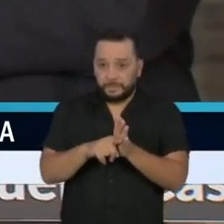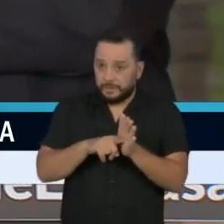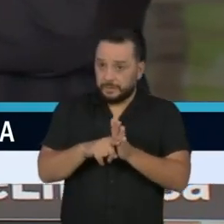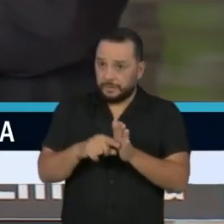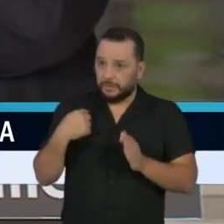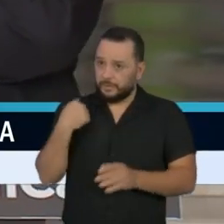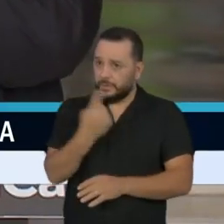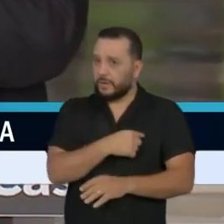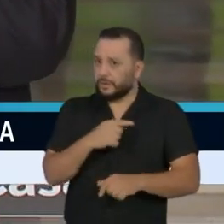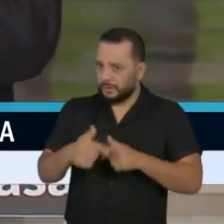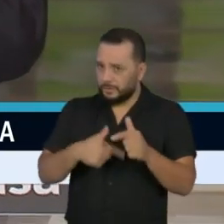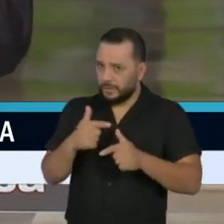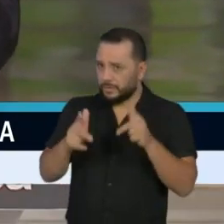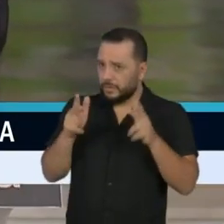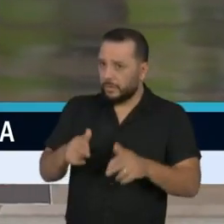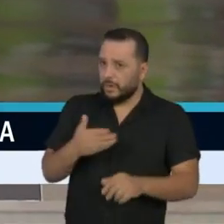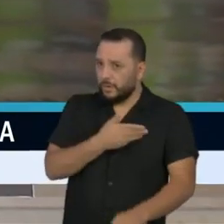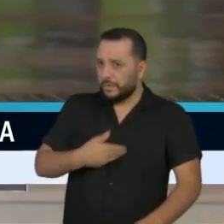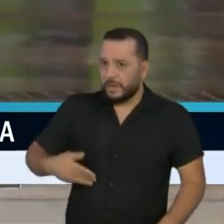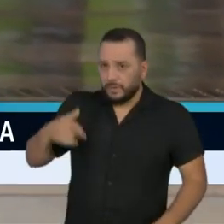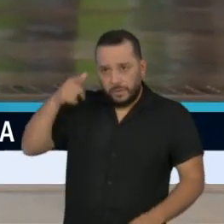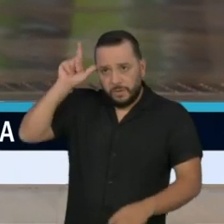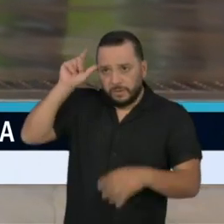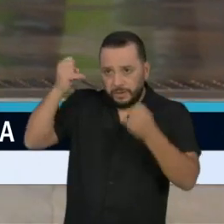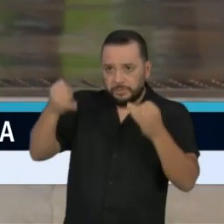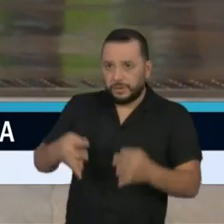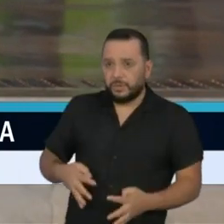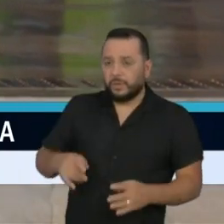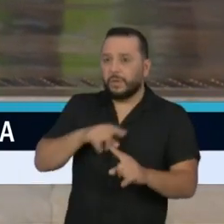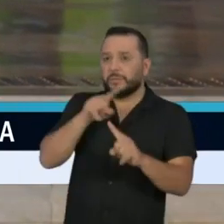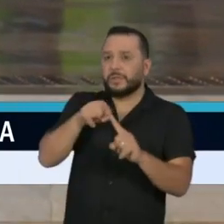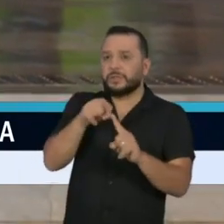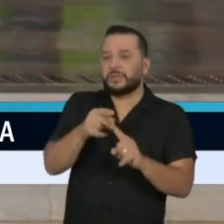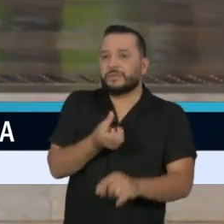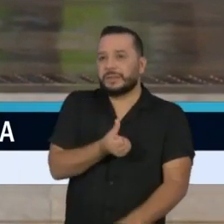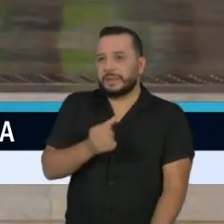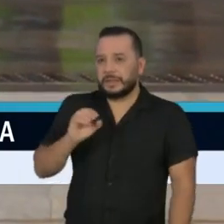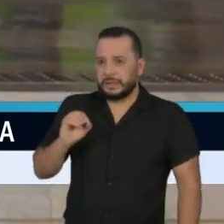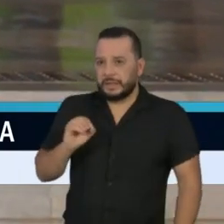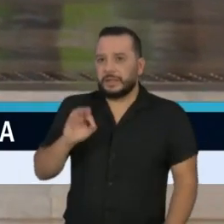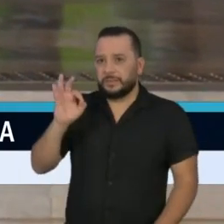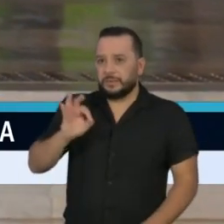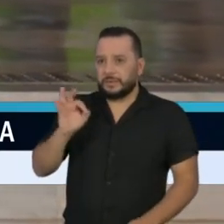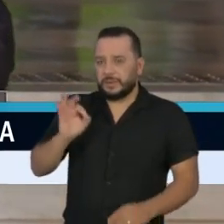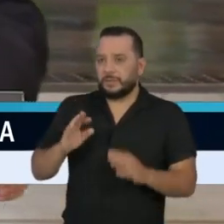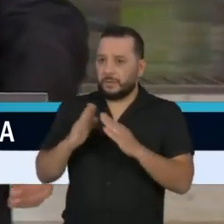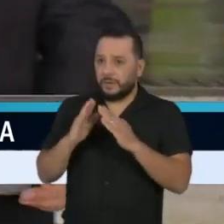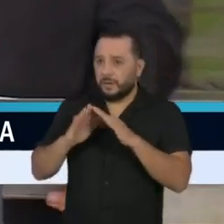trabalhando, conforme o governador colocou ontem, é uma meta de 60% de isolamento.